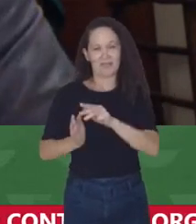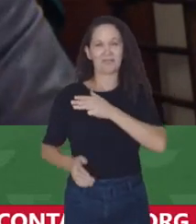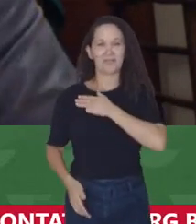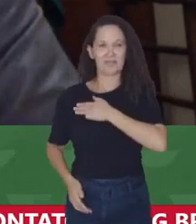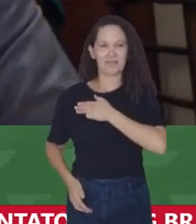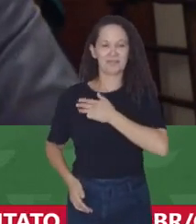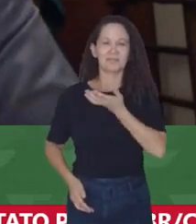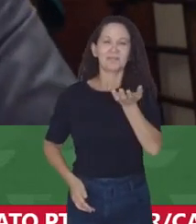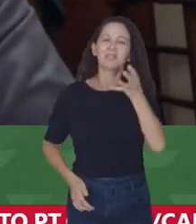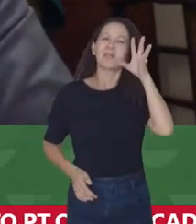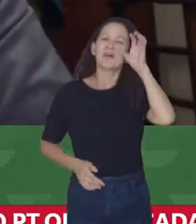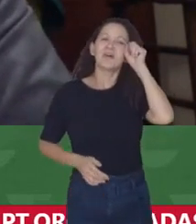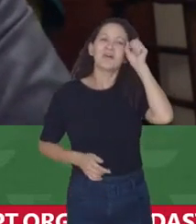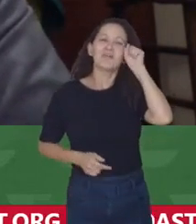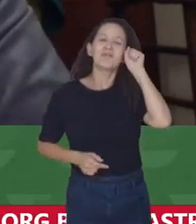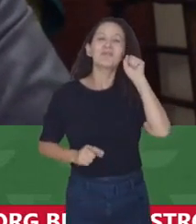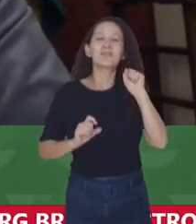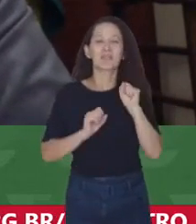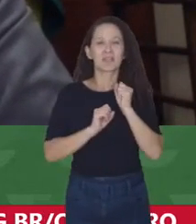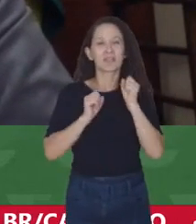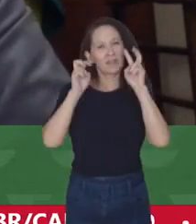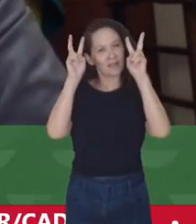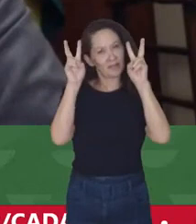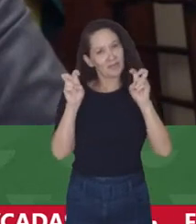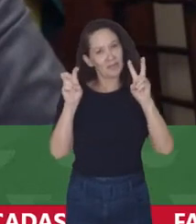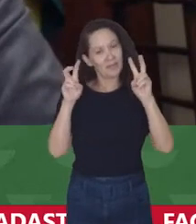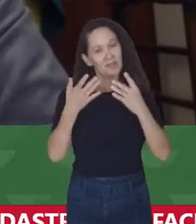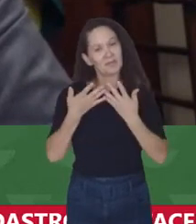eu queria te ouvir um pouco sobre